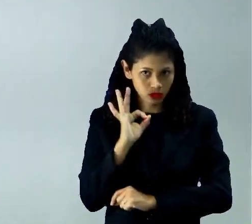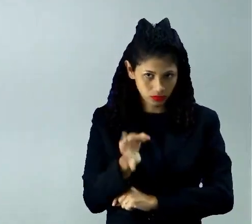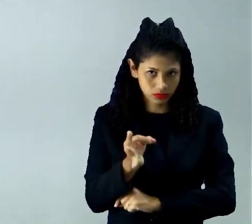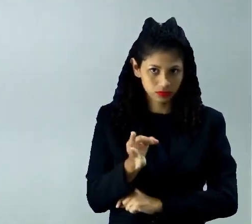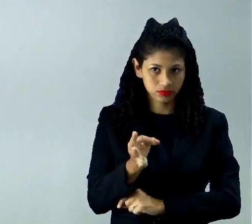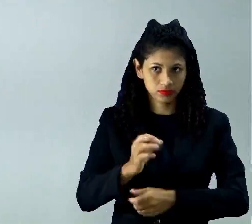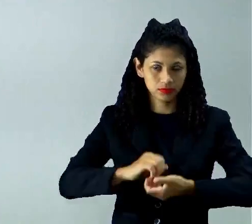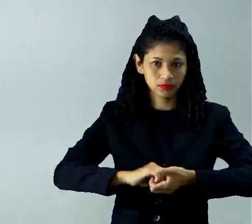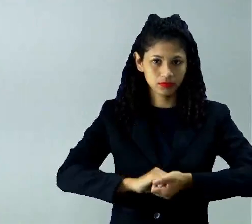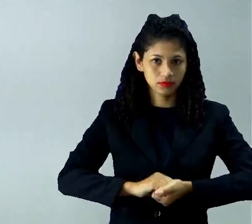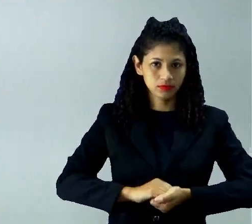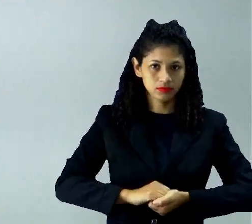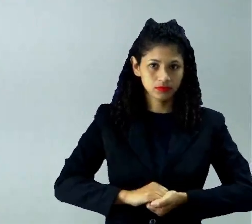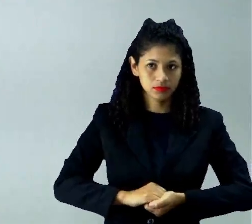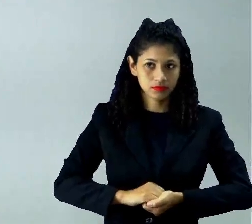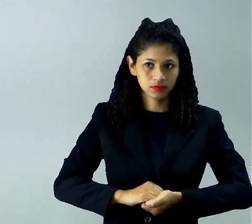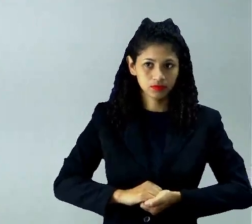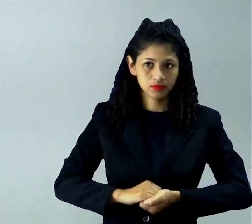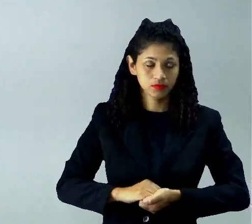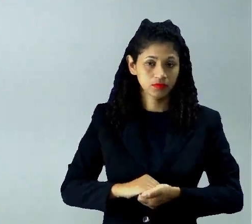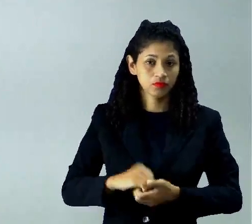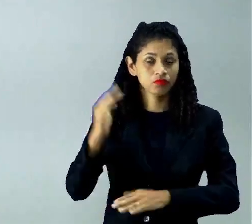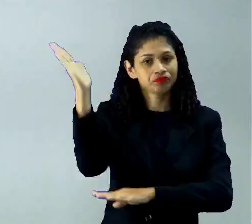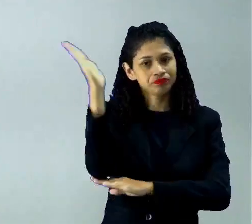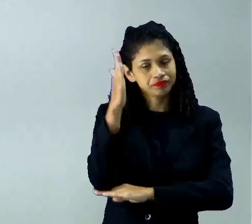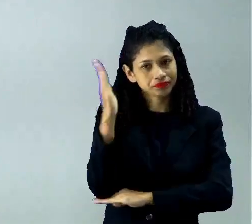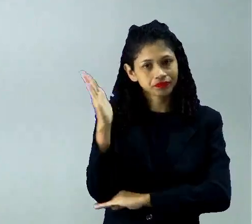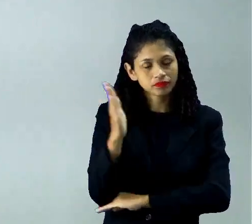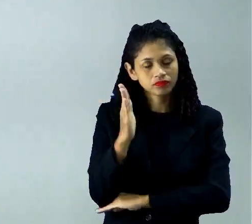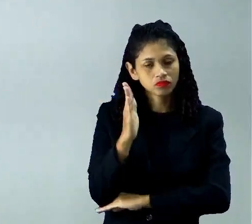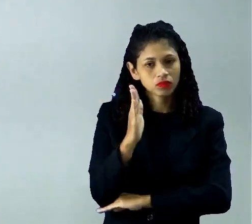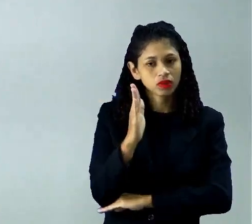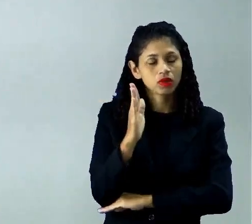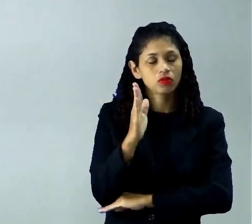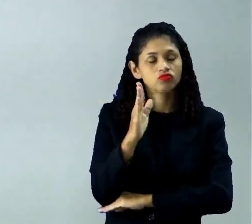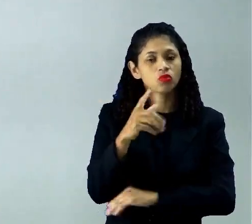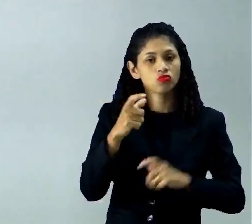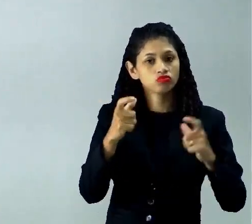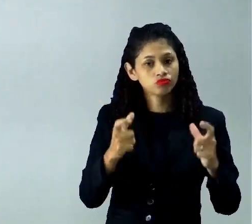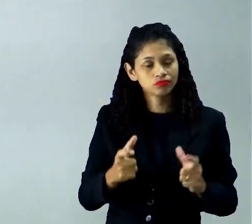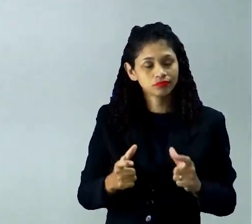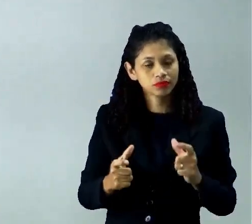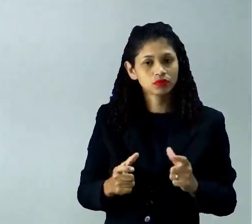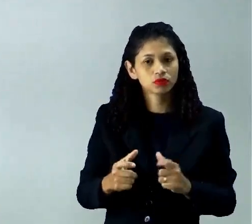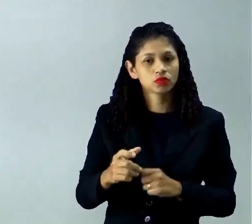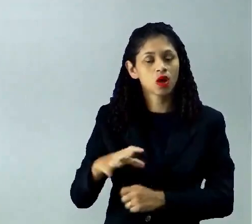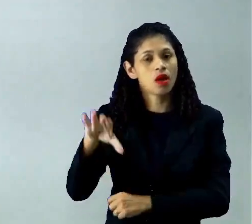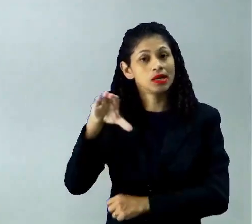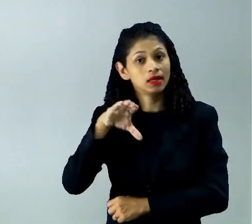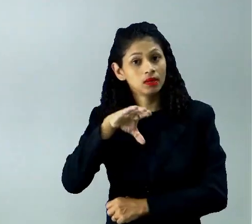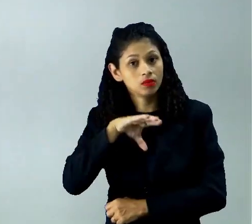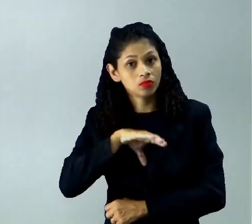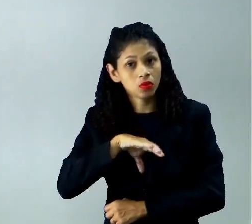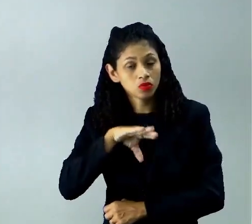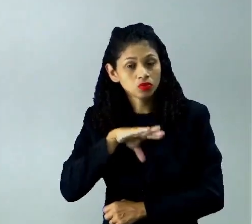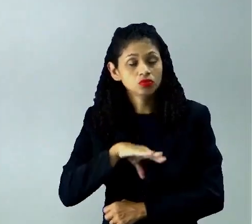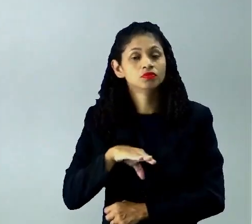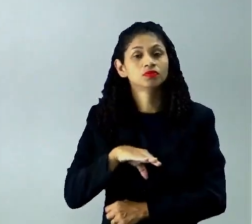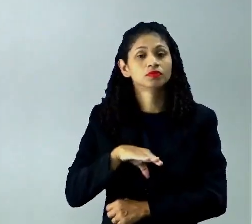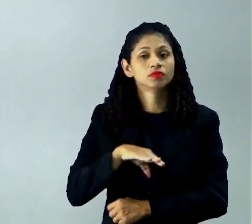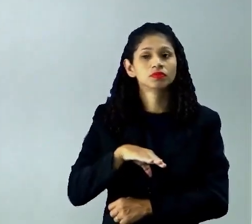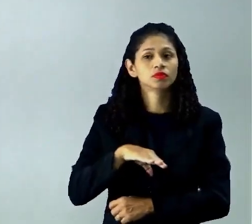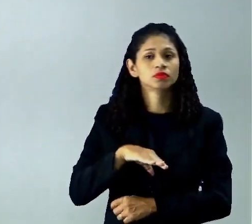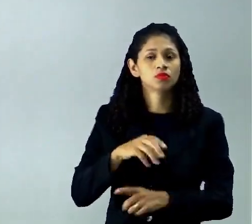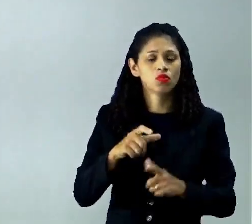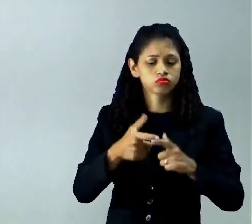colonizados pela Inglaterra, né, melhor dizer. O Brasil é a colônia portuguesa, né, que ocupa grande porção territorial aqui na América do